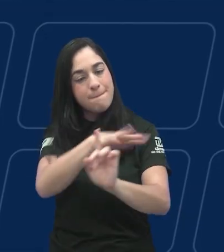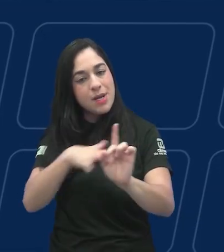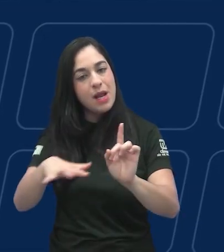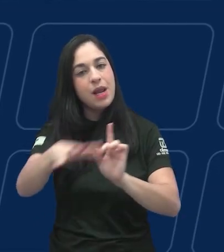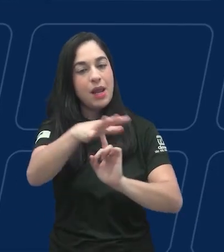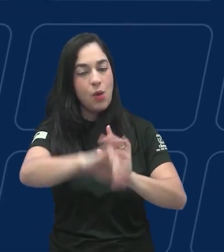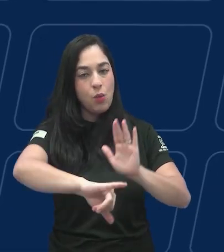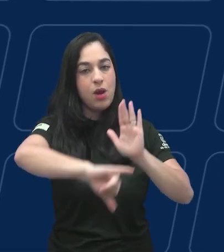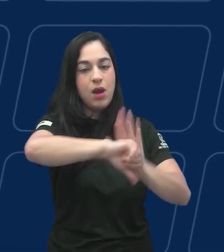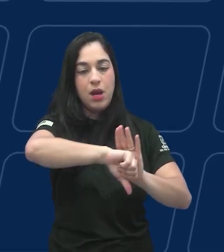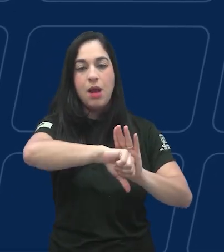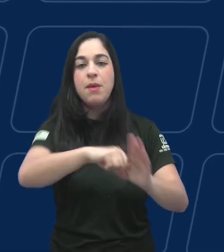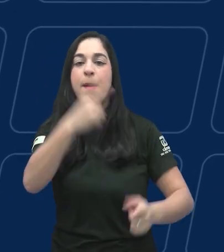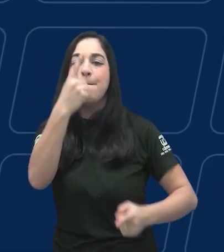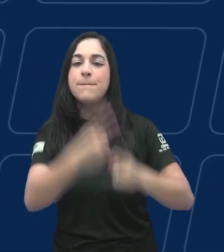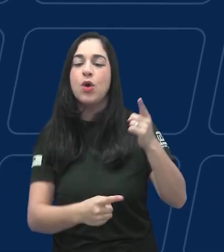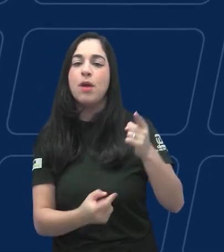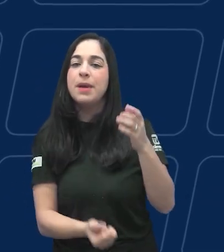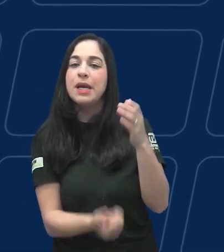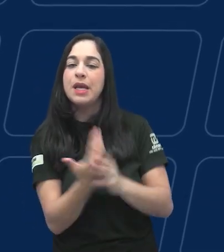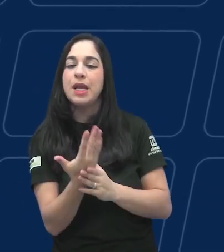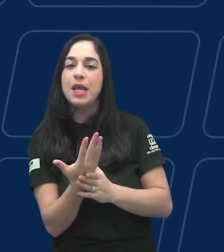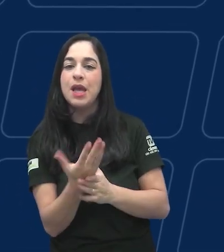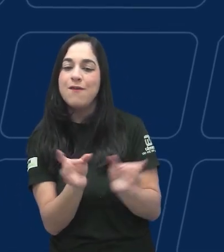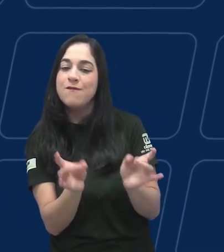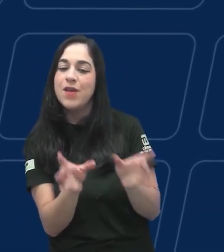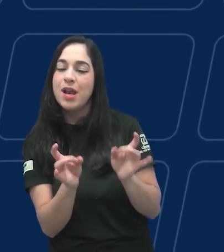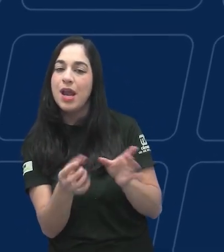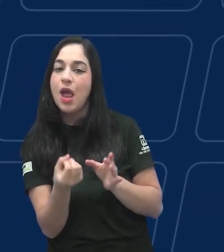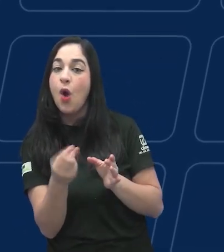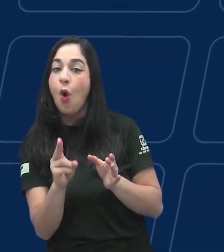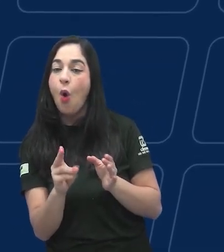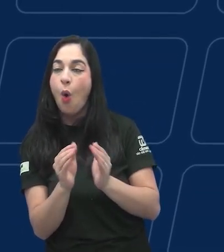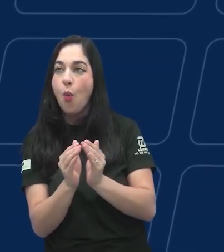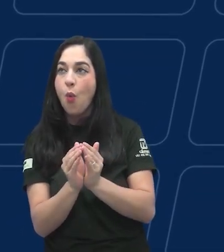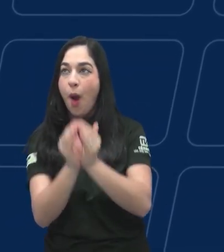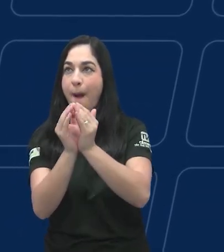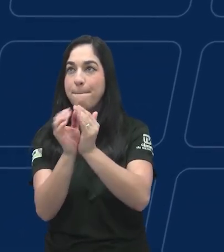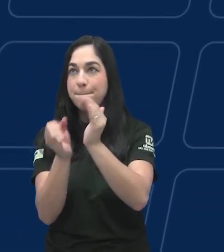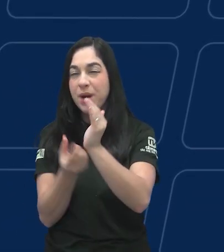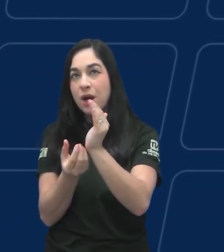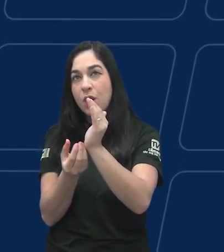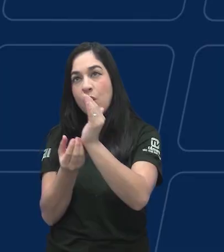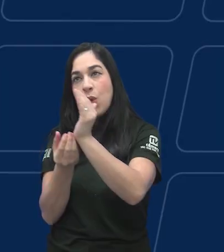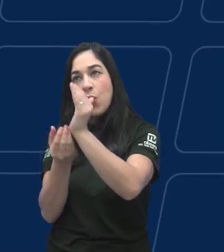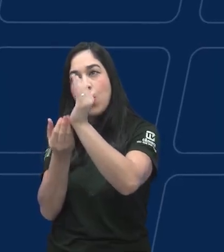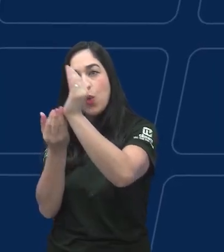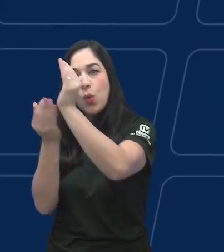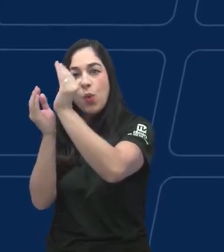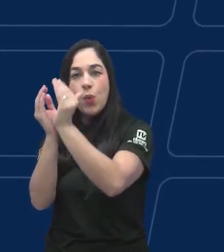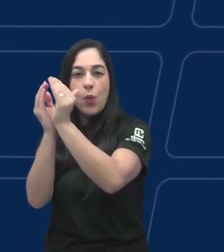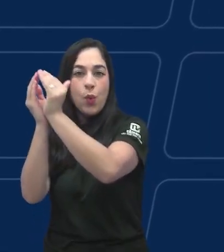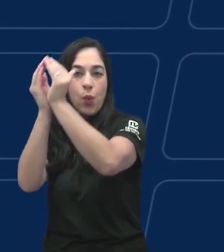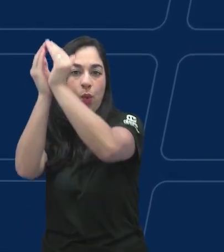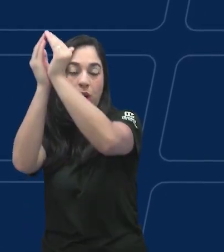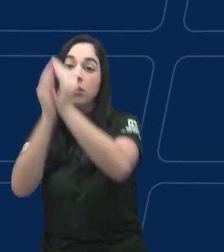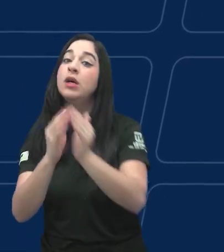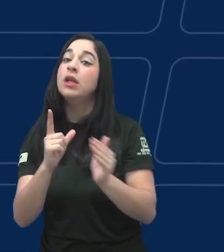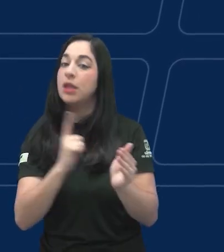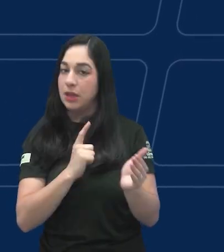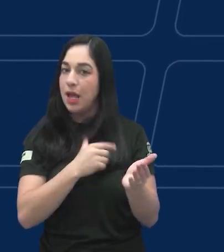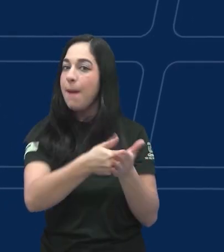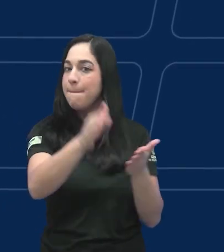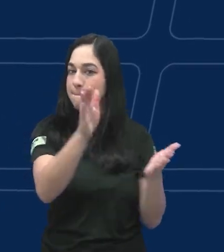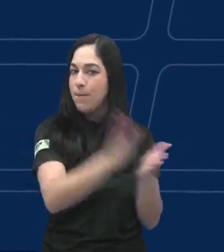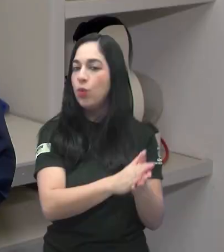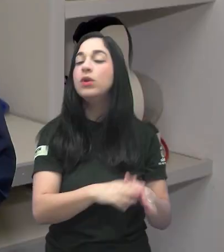Lei Federal de Crimes Ambientais proíbe fabricar, vender, transportar ou soltar balões com previsão de